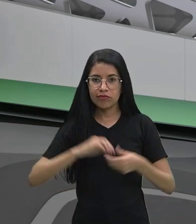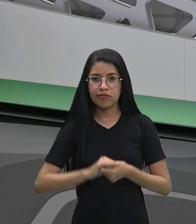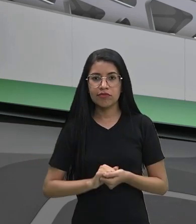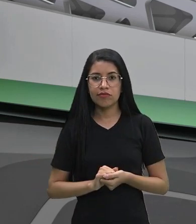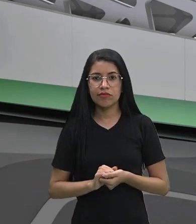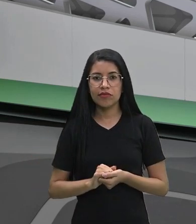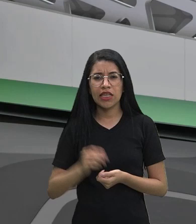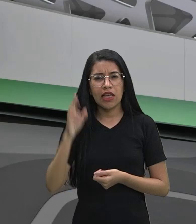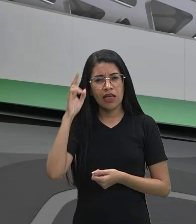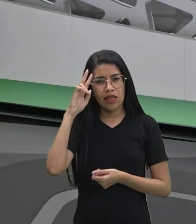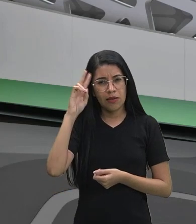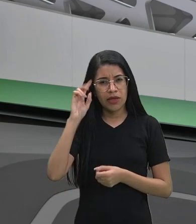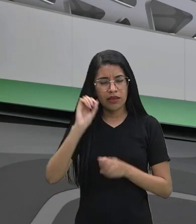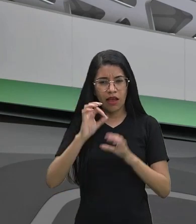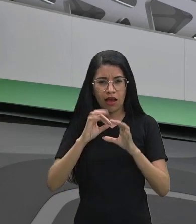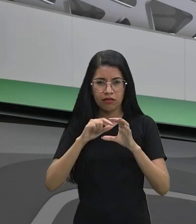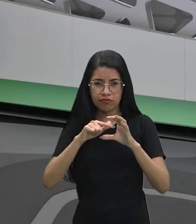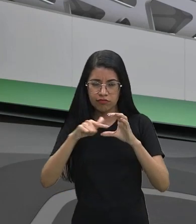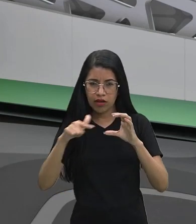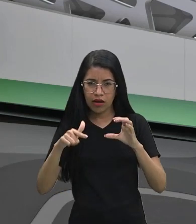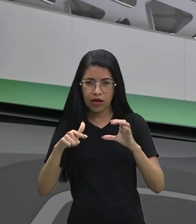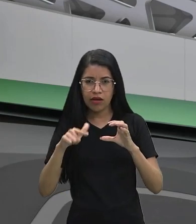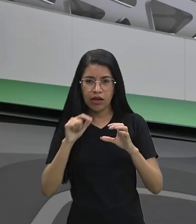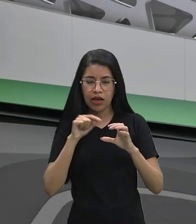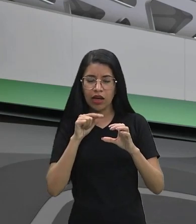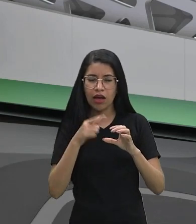na célula procarionte,